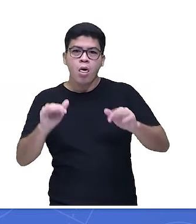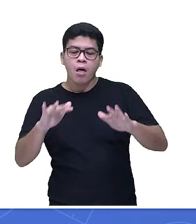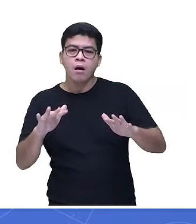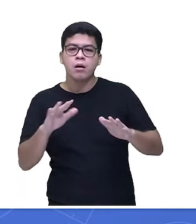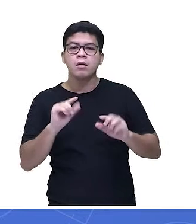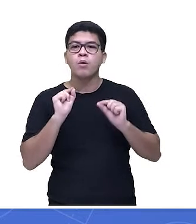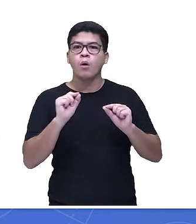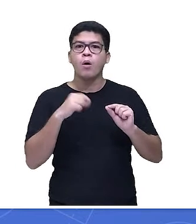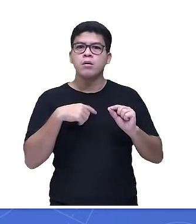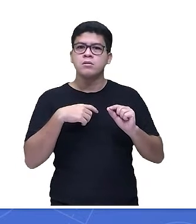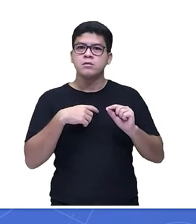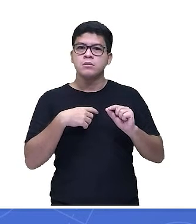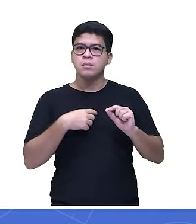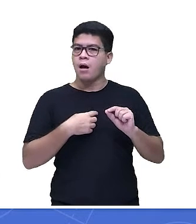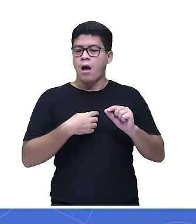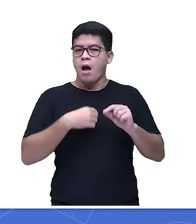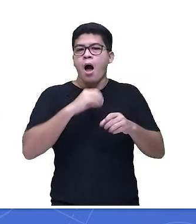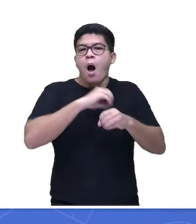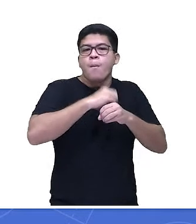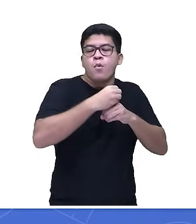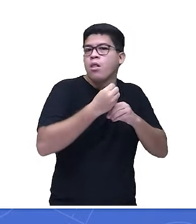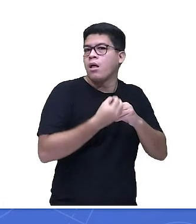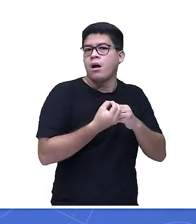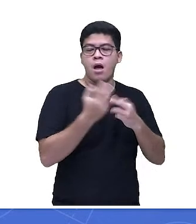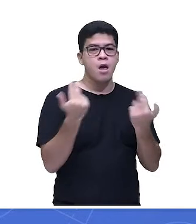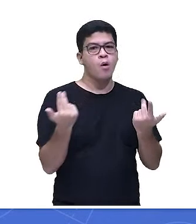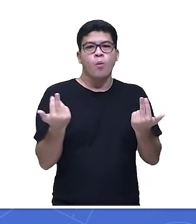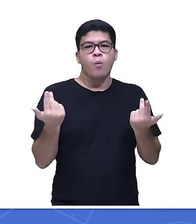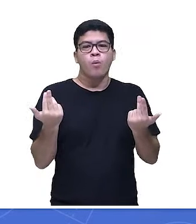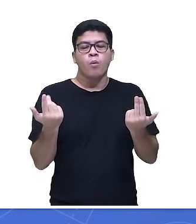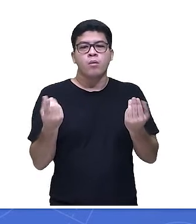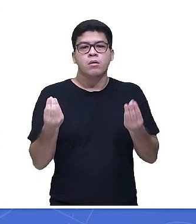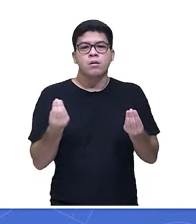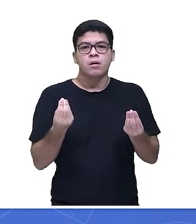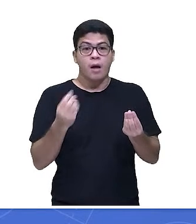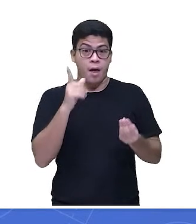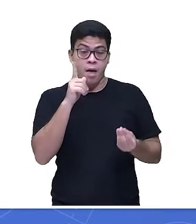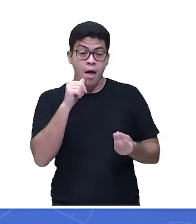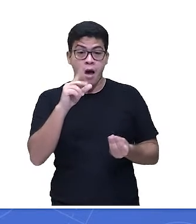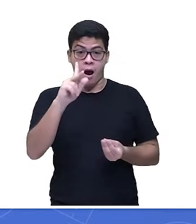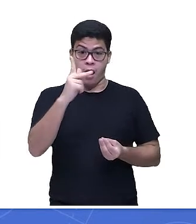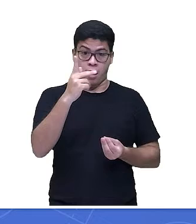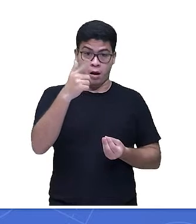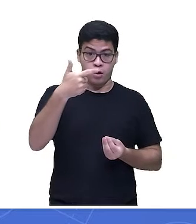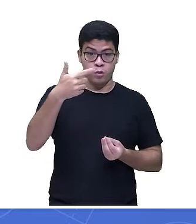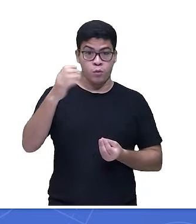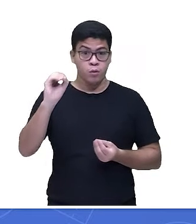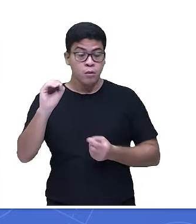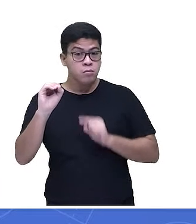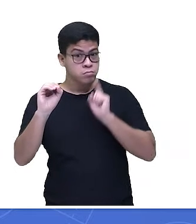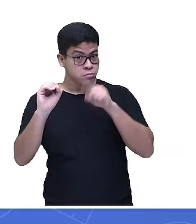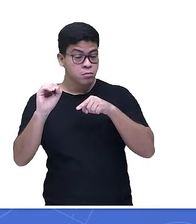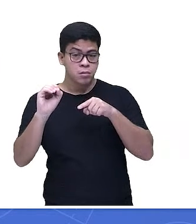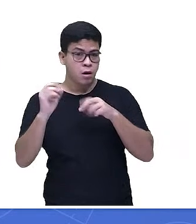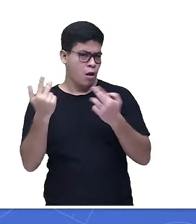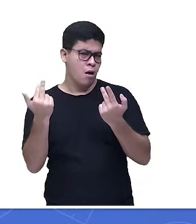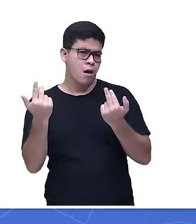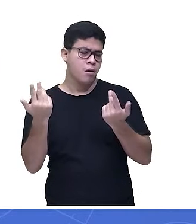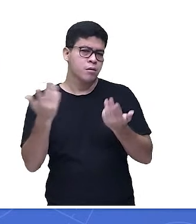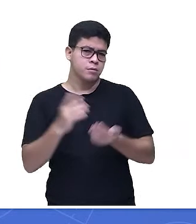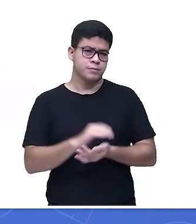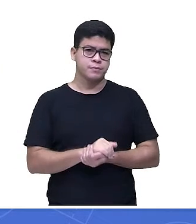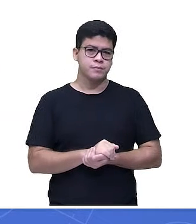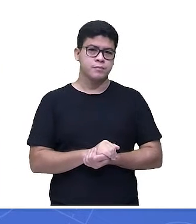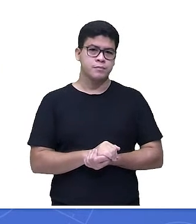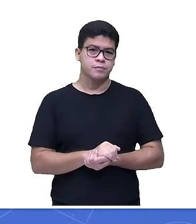A molécula que é a mesma, tanto no estado sólido como no estado líquido. Por isso que o componente aqui é a água. E nós